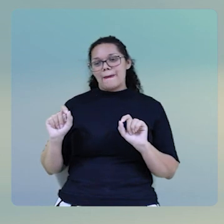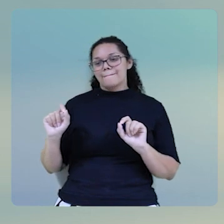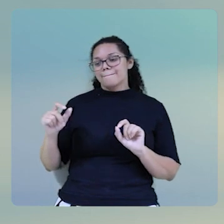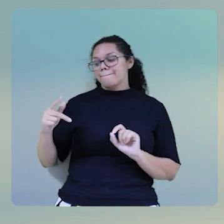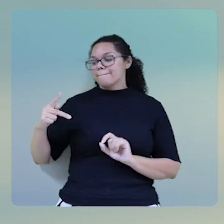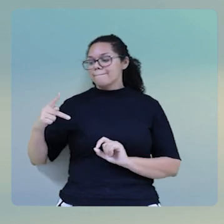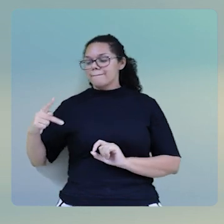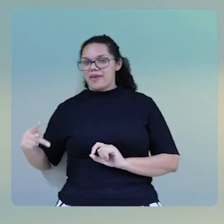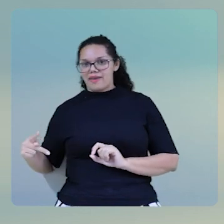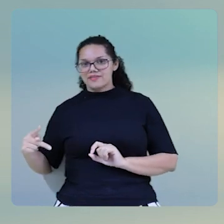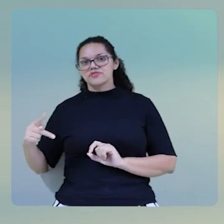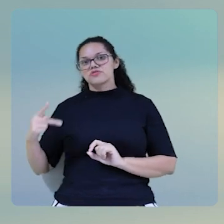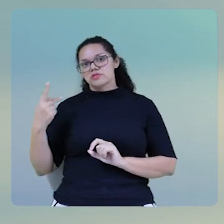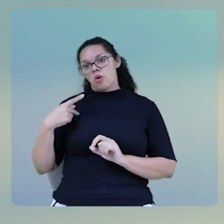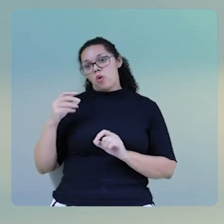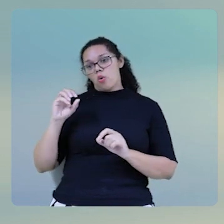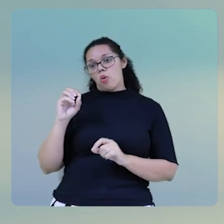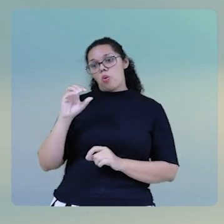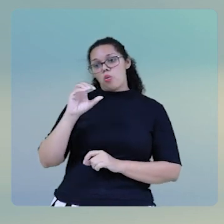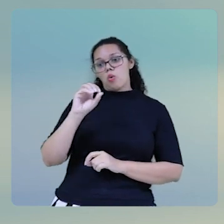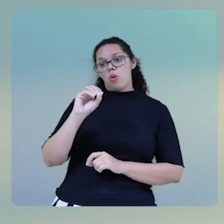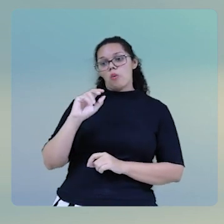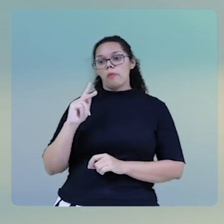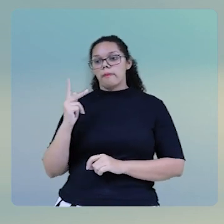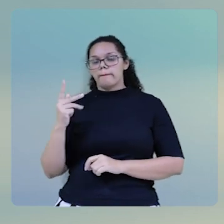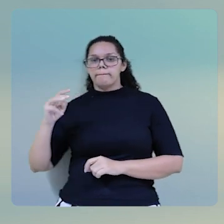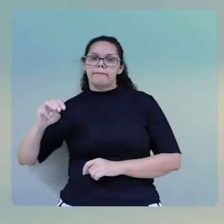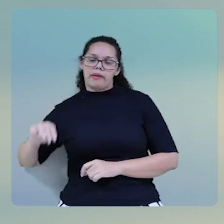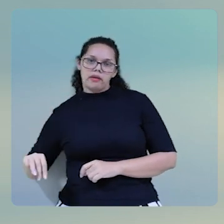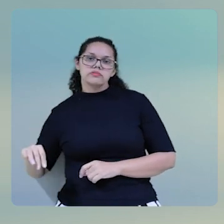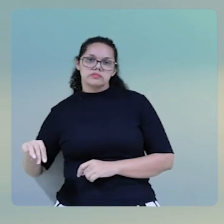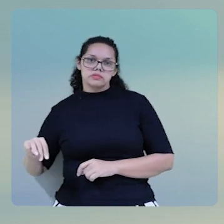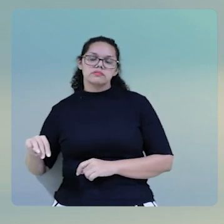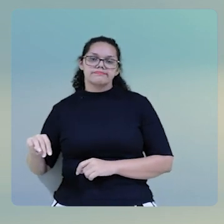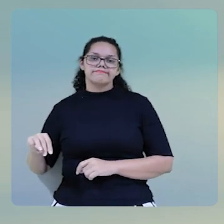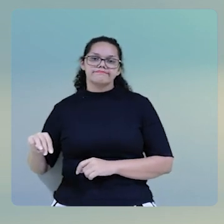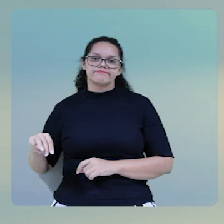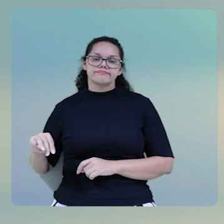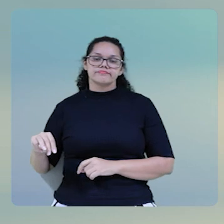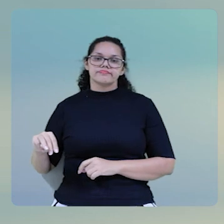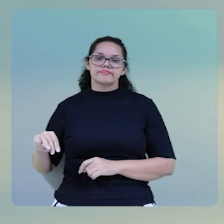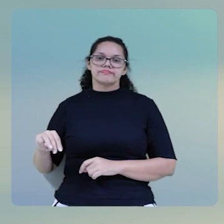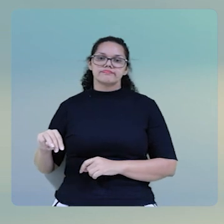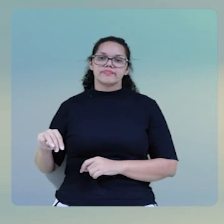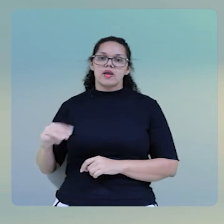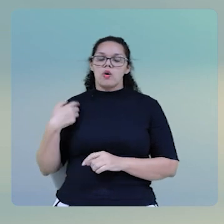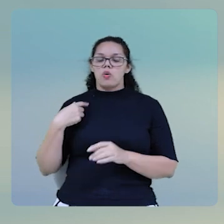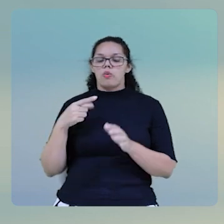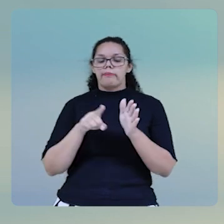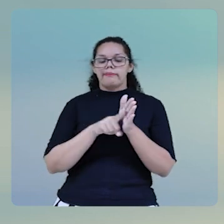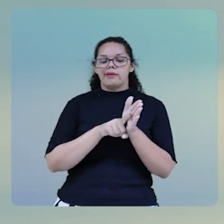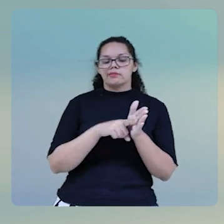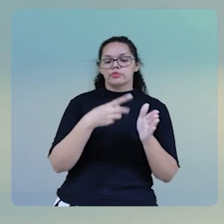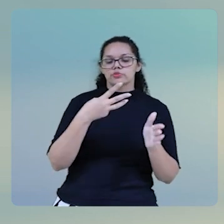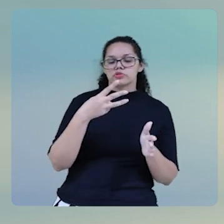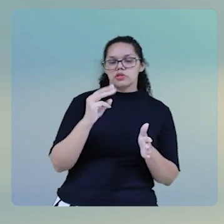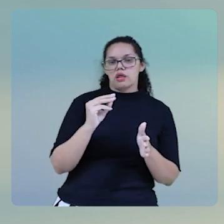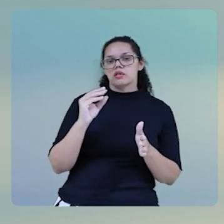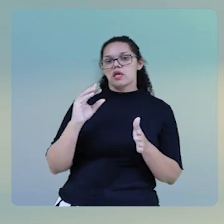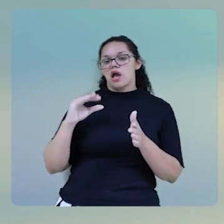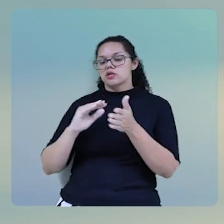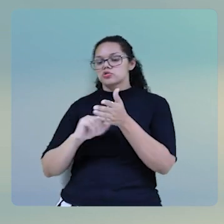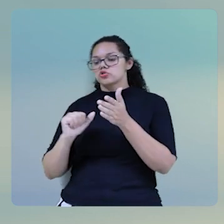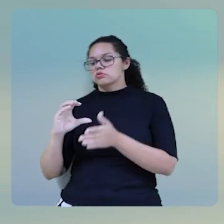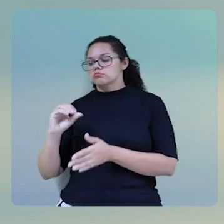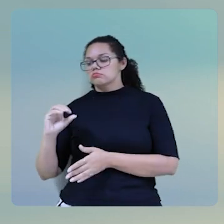pessoal? 3 amperes, tá? Porque 3.000 é 3 mil é 10 a menos 3, então vai cortar os zeros. Fica 3